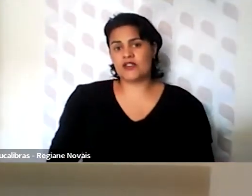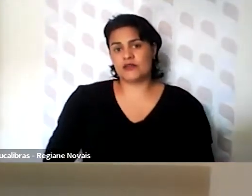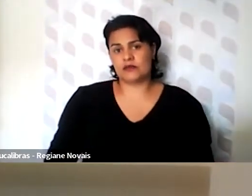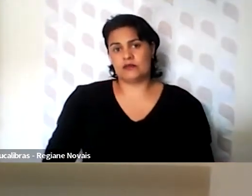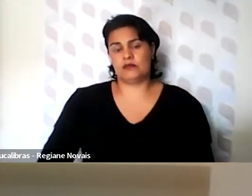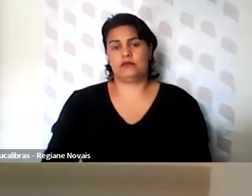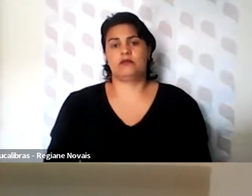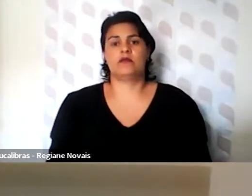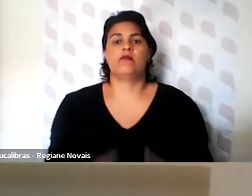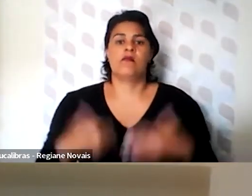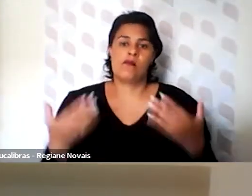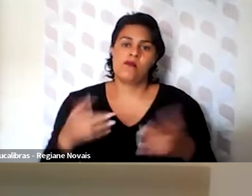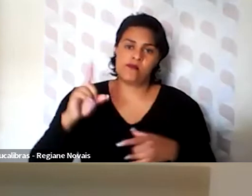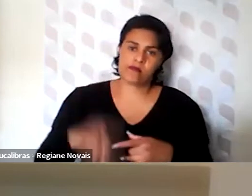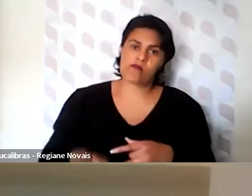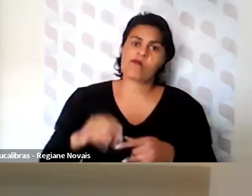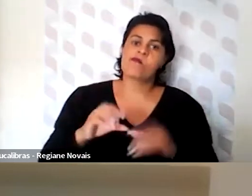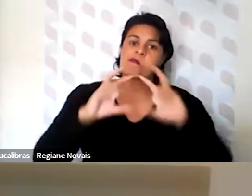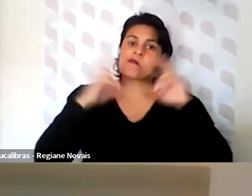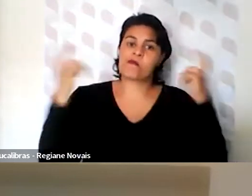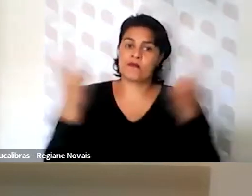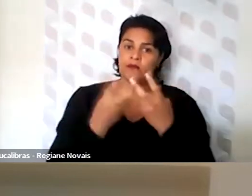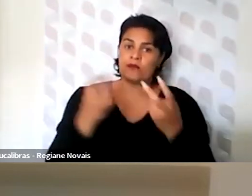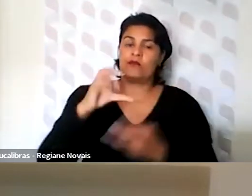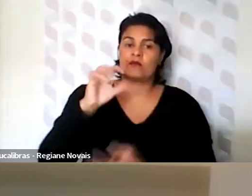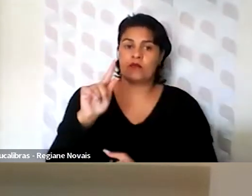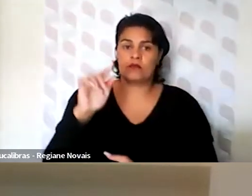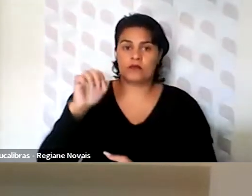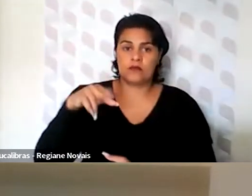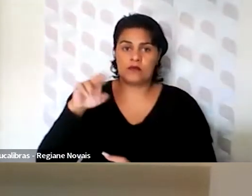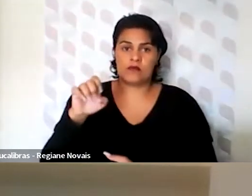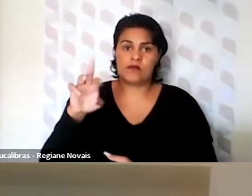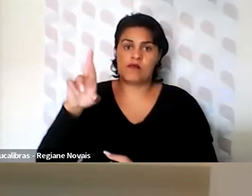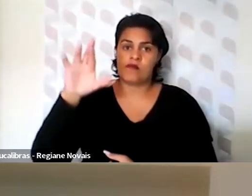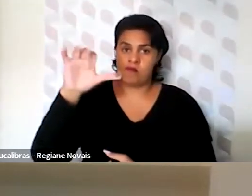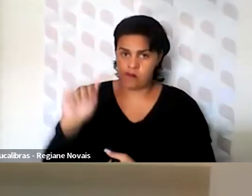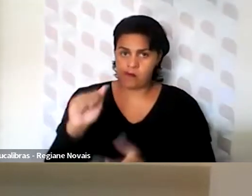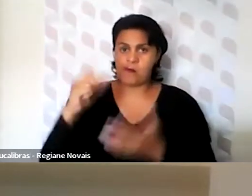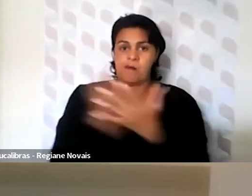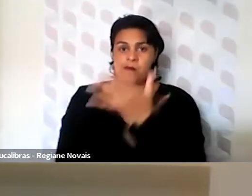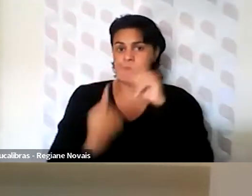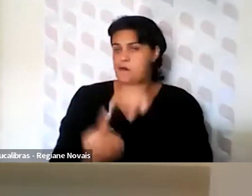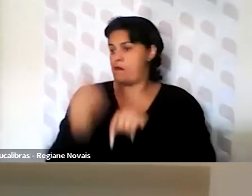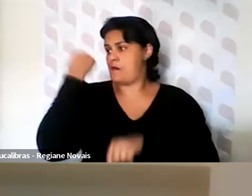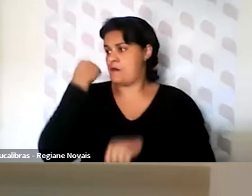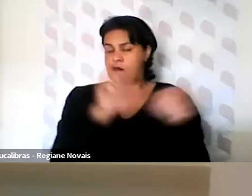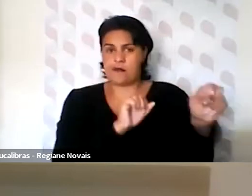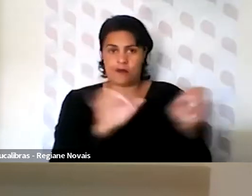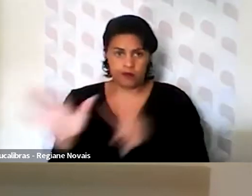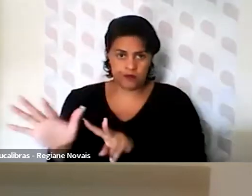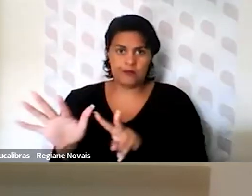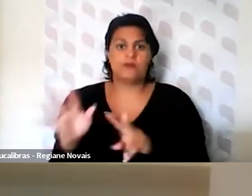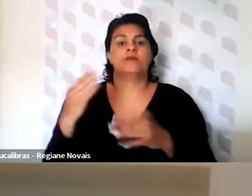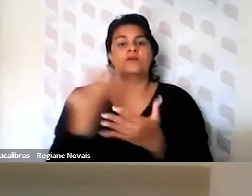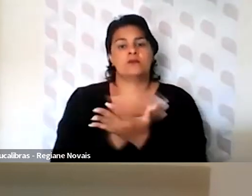teve a Conferência de Genebra, que aconteceu na semana retrasada, em que começou a se desenvolver um novo